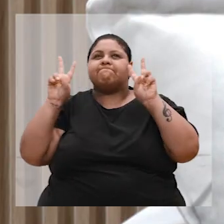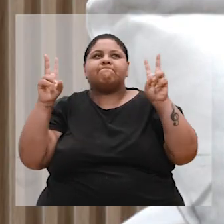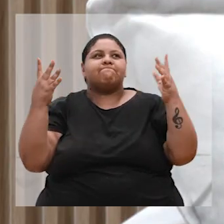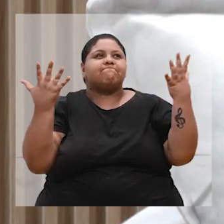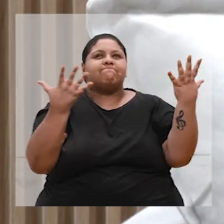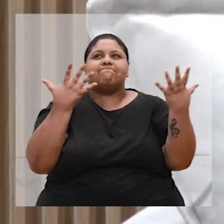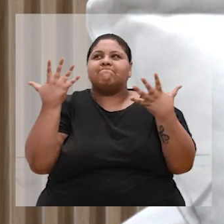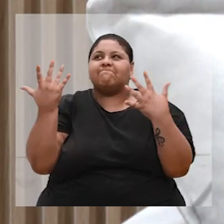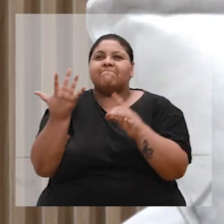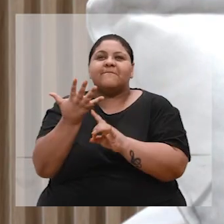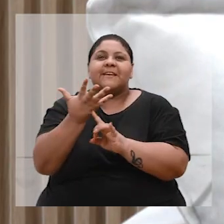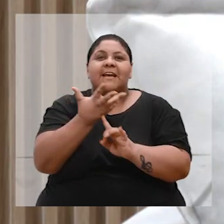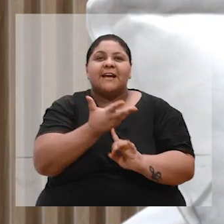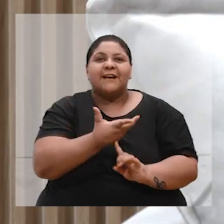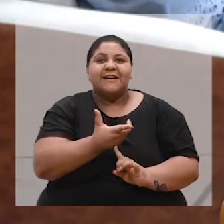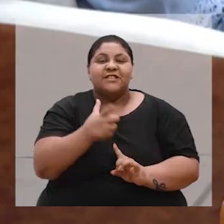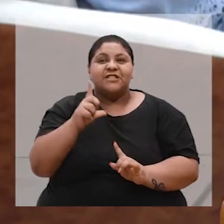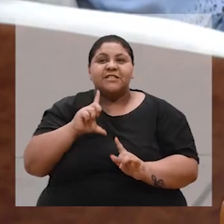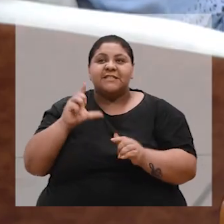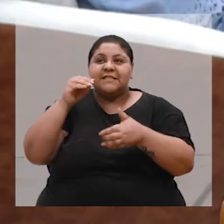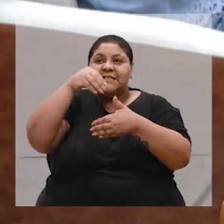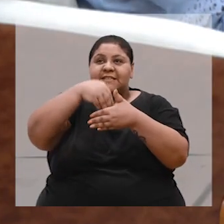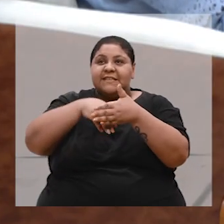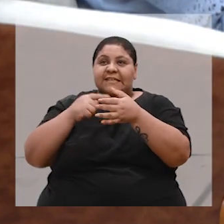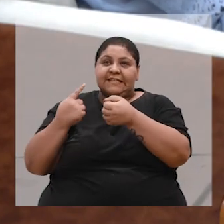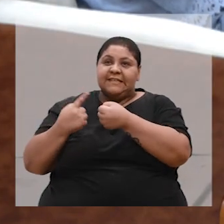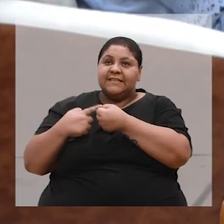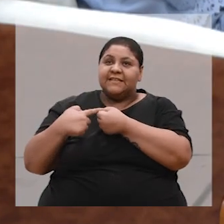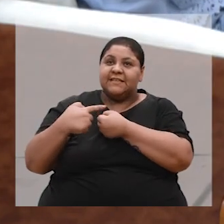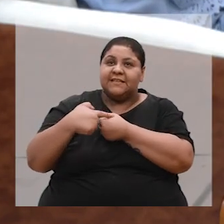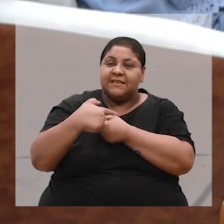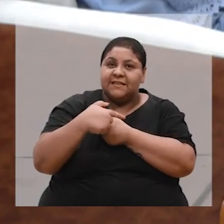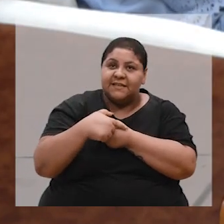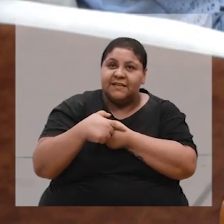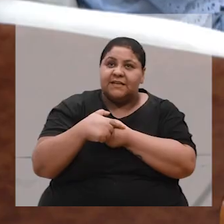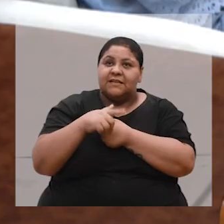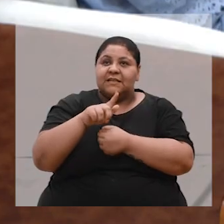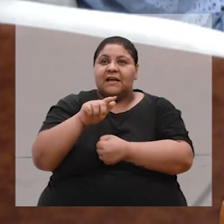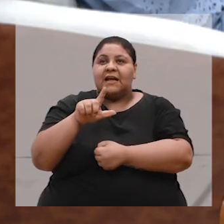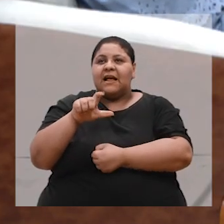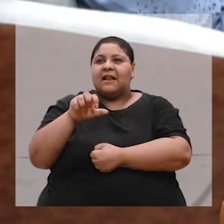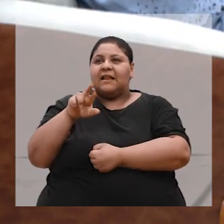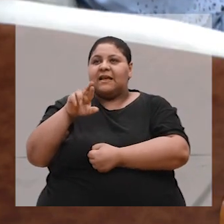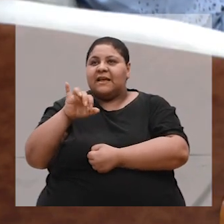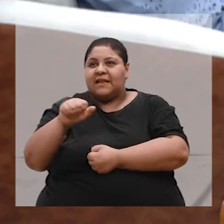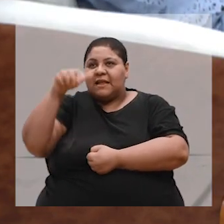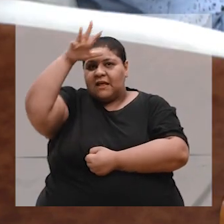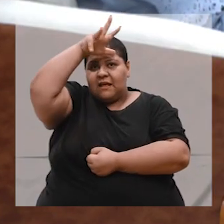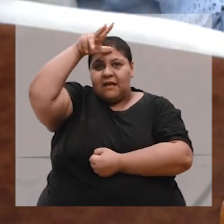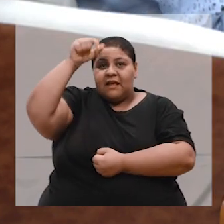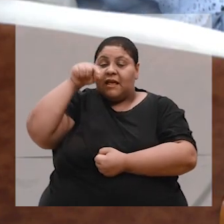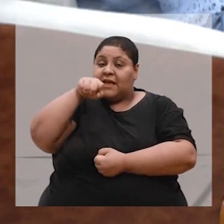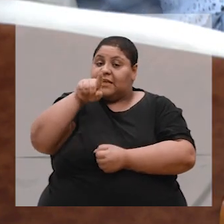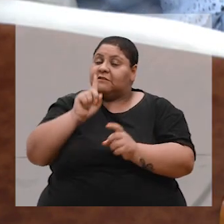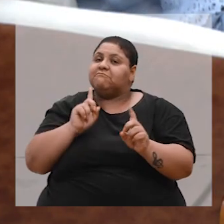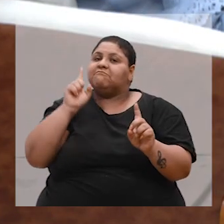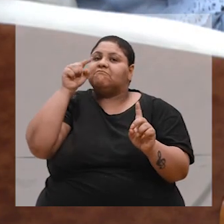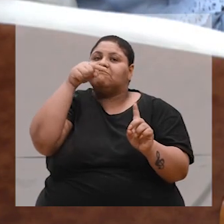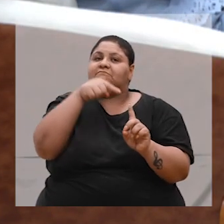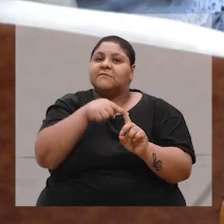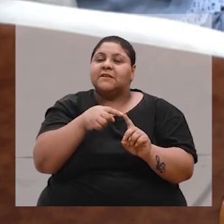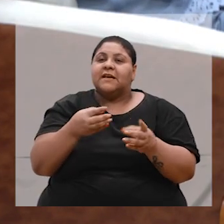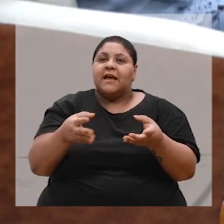apreciar a arte que existe na cidade, que existe na galeria municipal. Então, essa